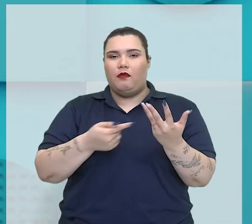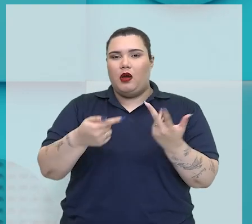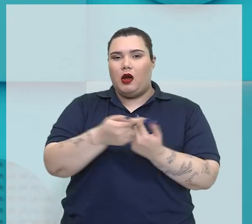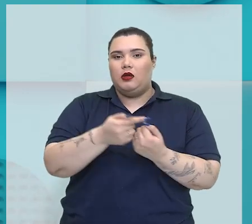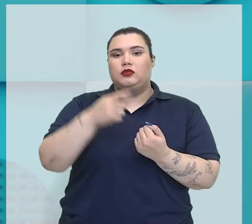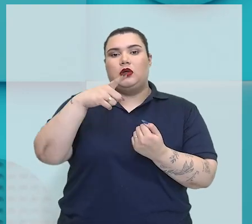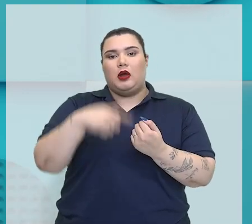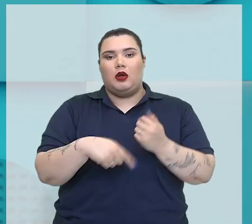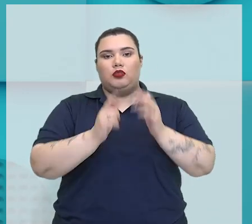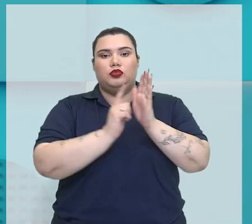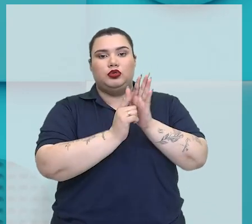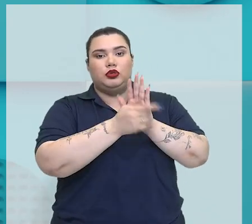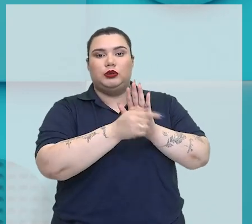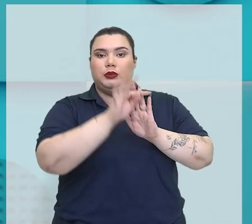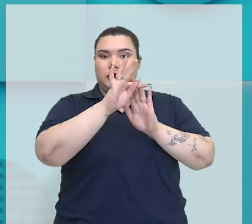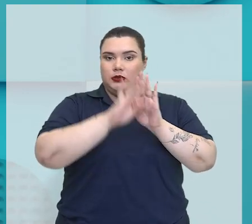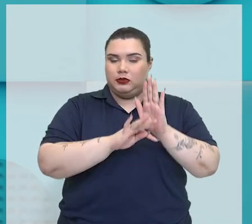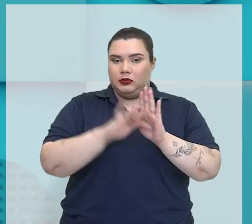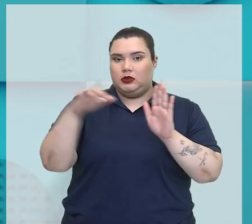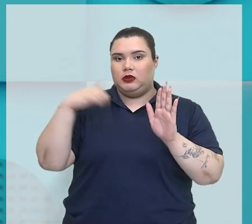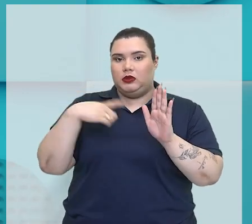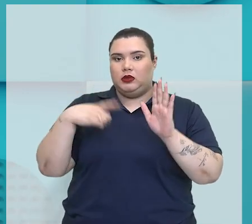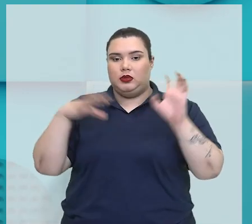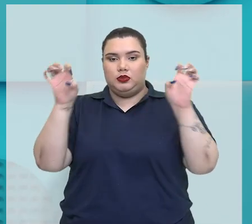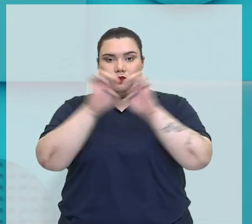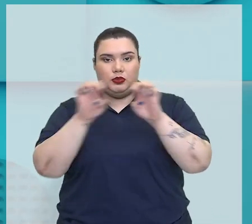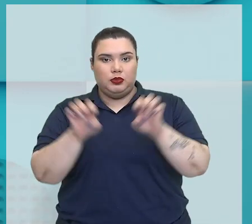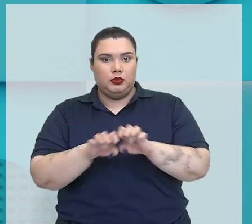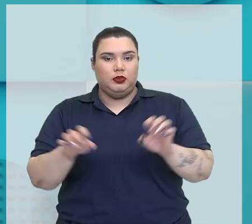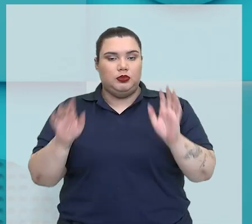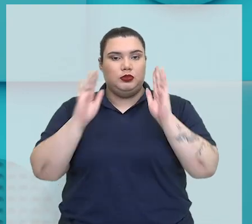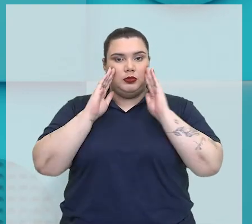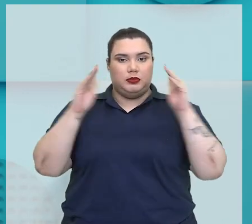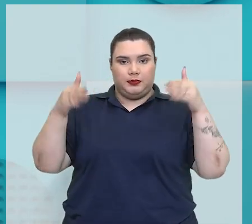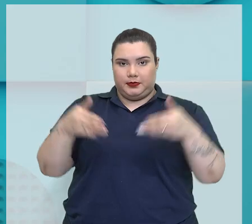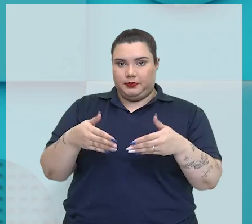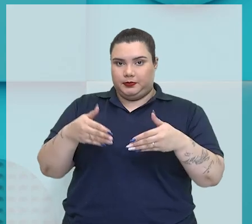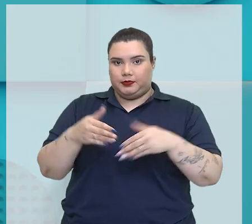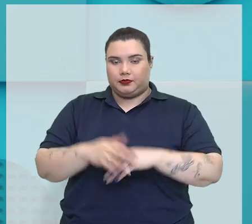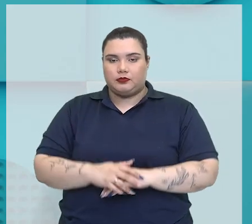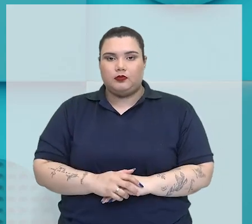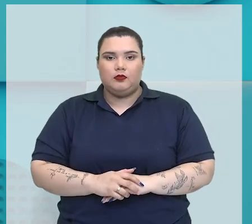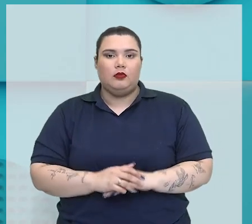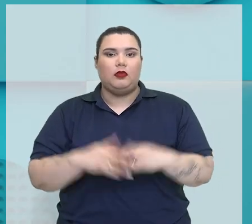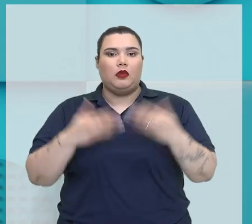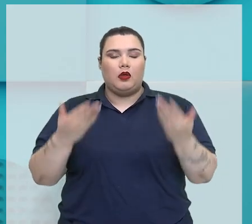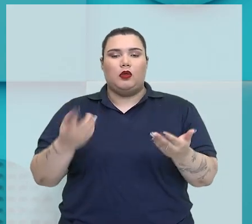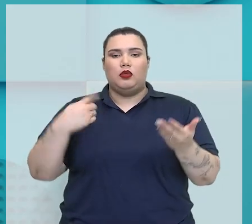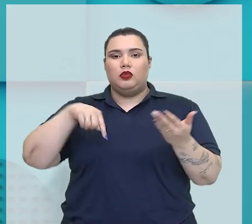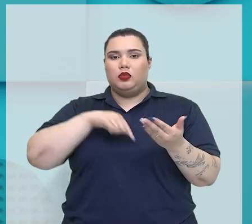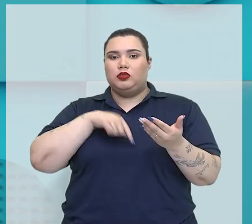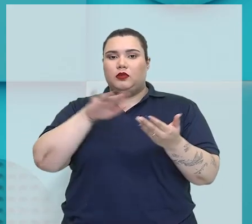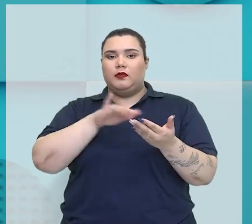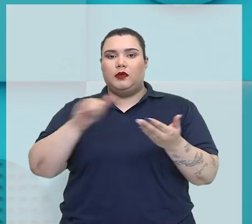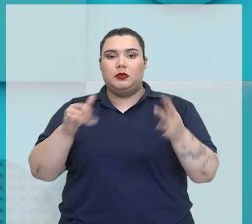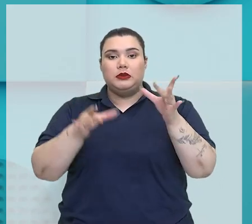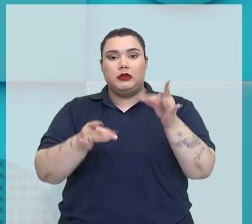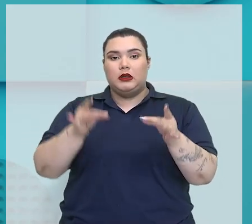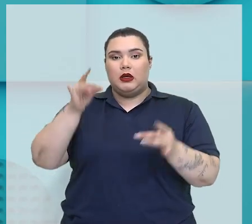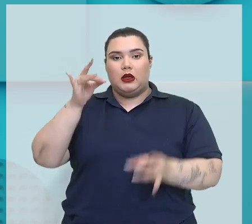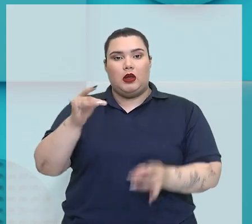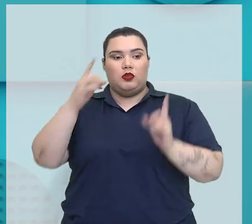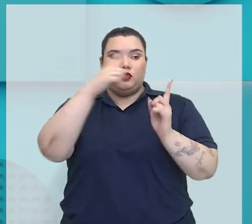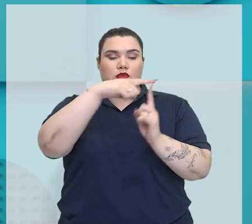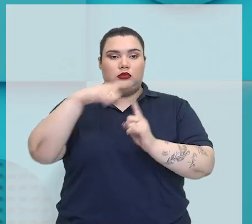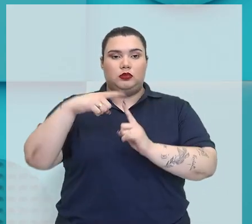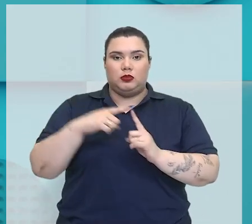são gêneros textuais e têm suas estruturas específicas. A gente vai falar de tipos textuais, né? A gente